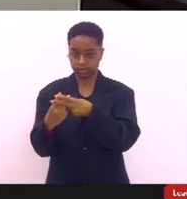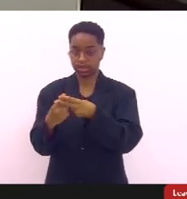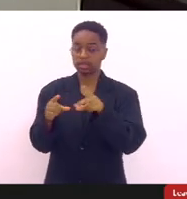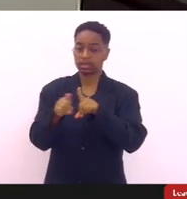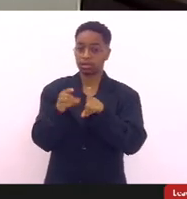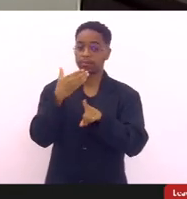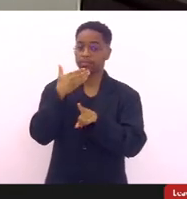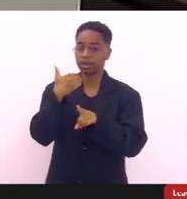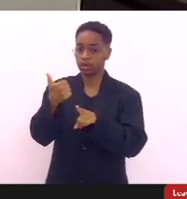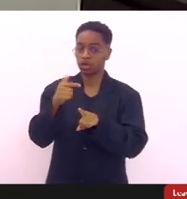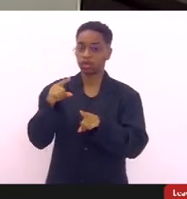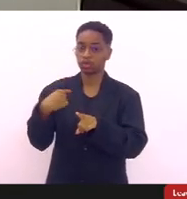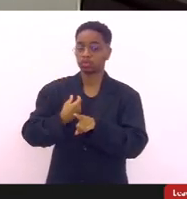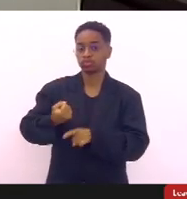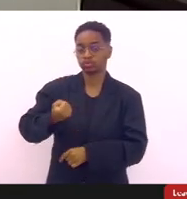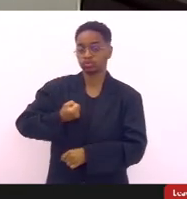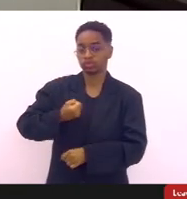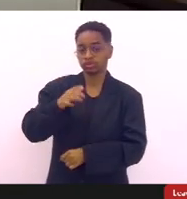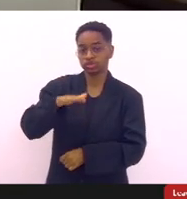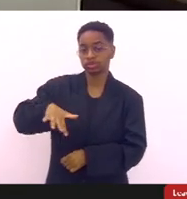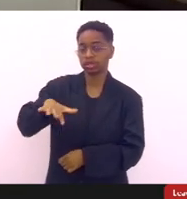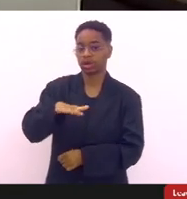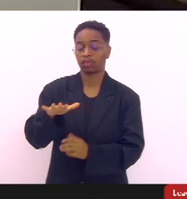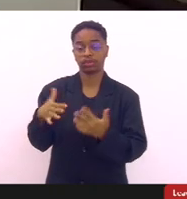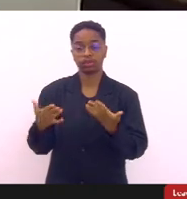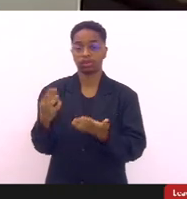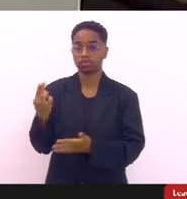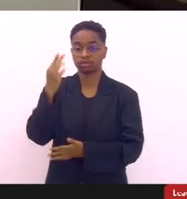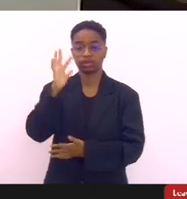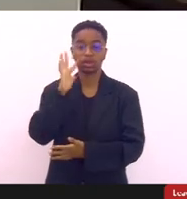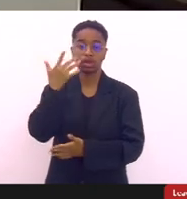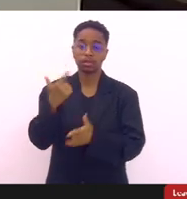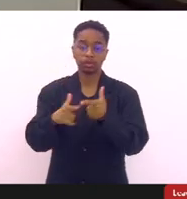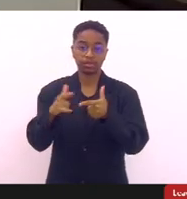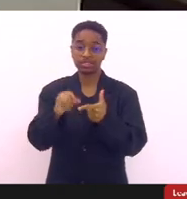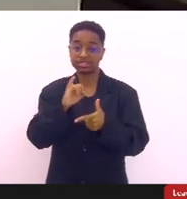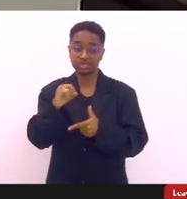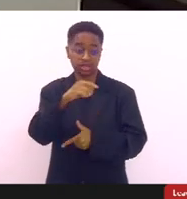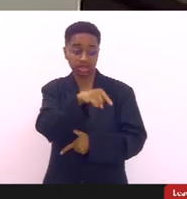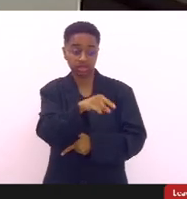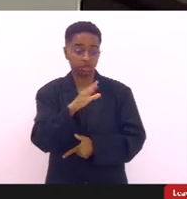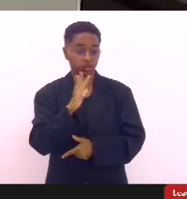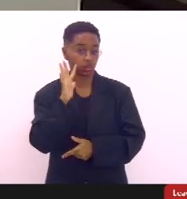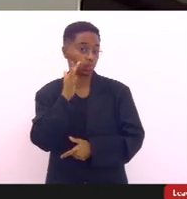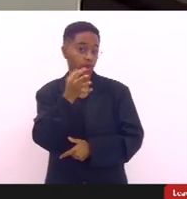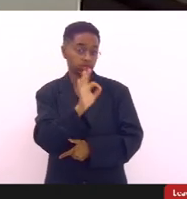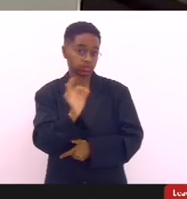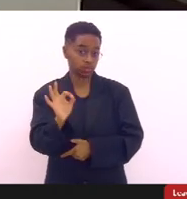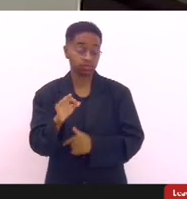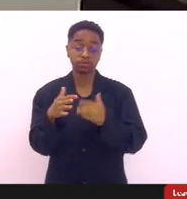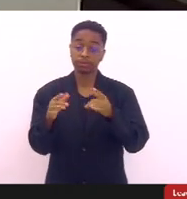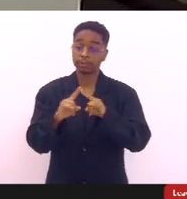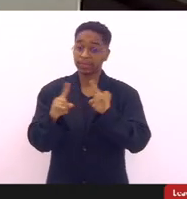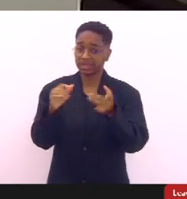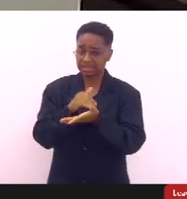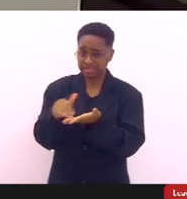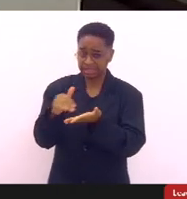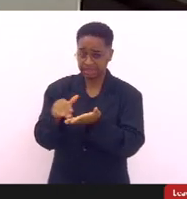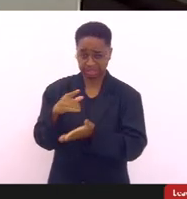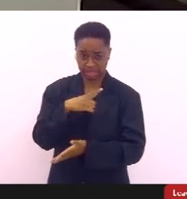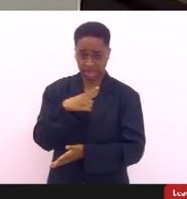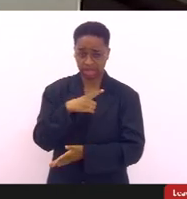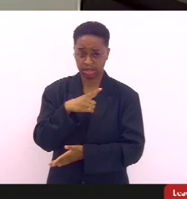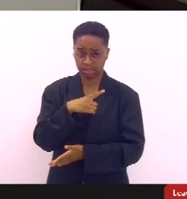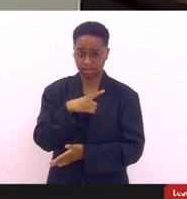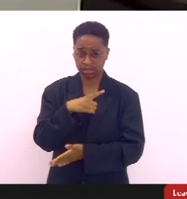nossos índices, né? Então, não dá para resolver o problema sem resolver ali. Agora, por exemplo, a secretaria tem aí